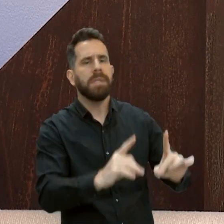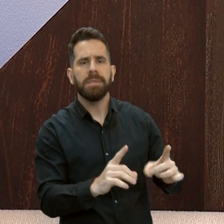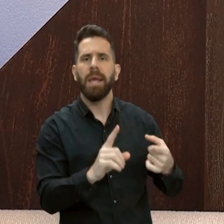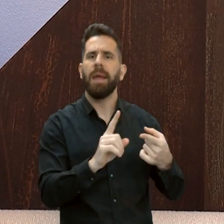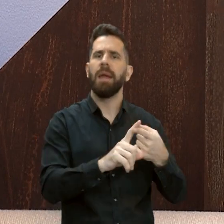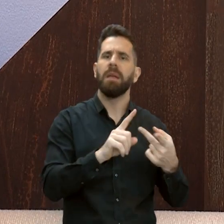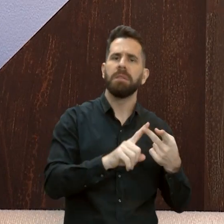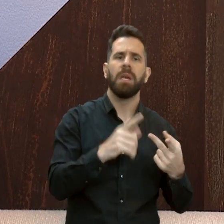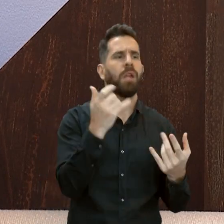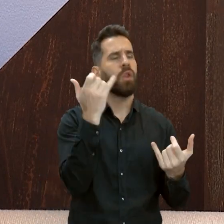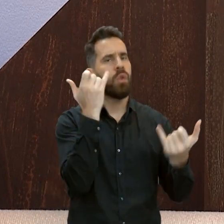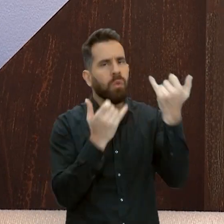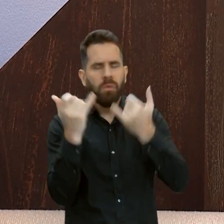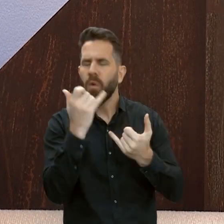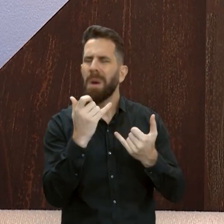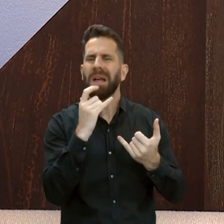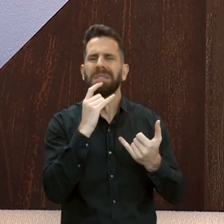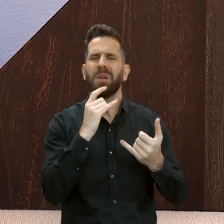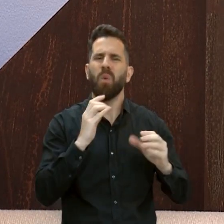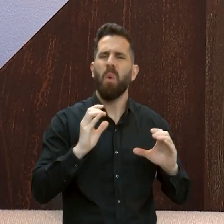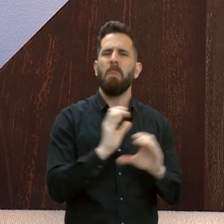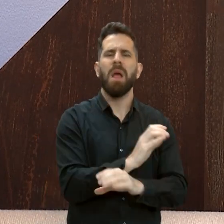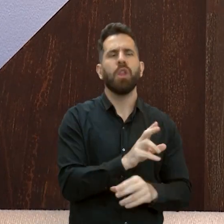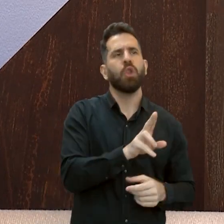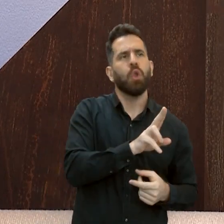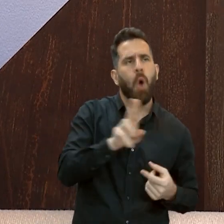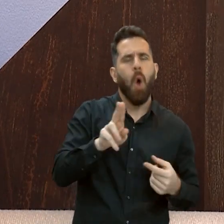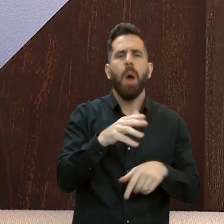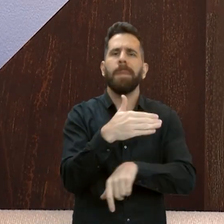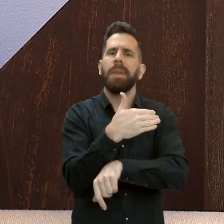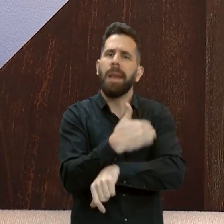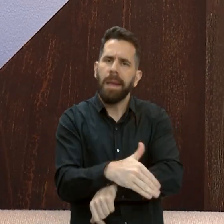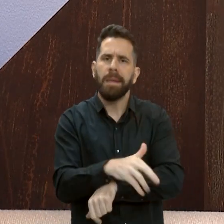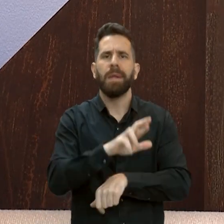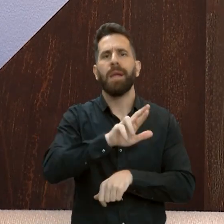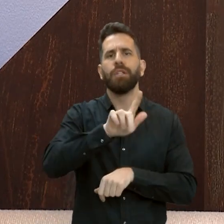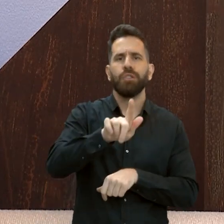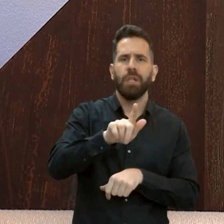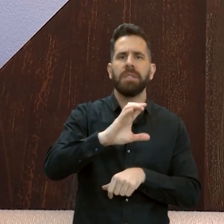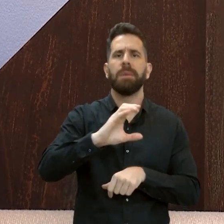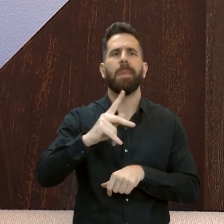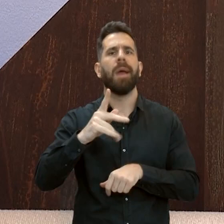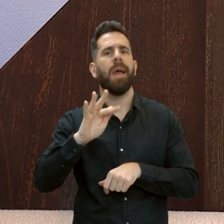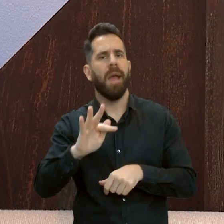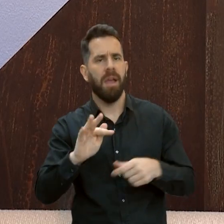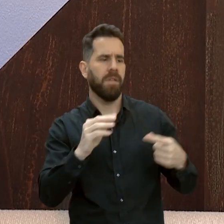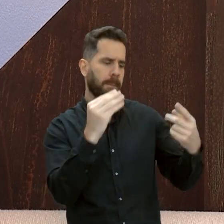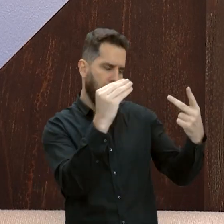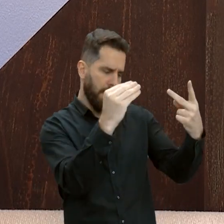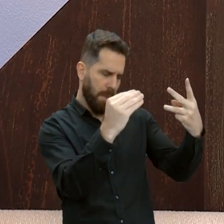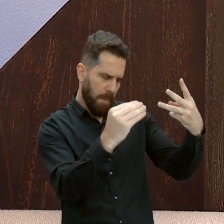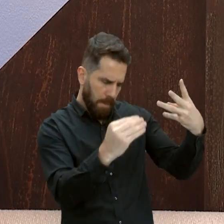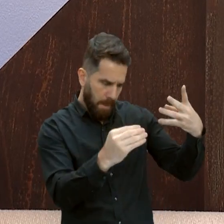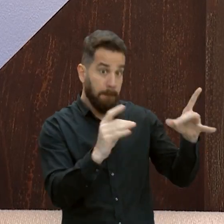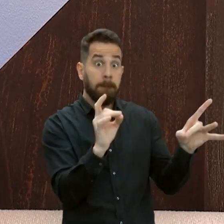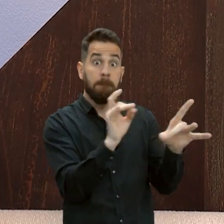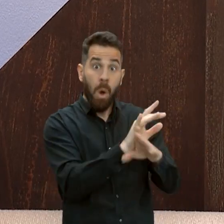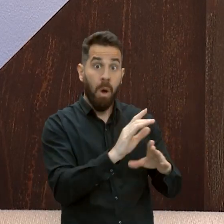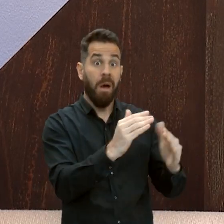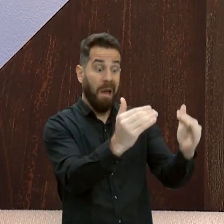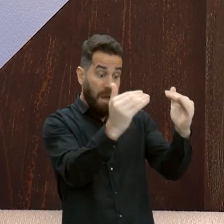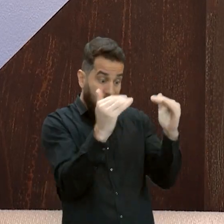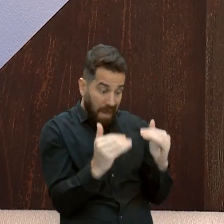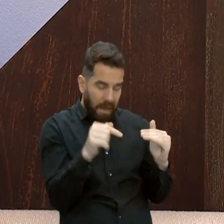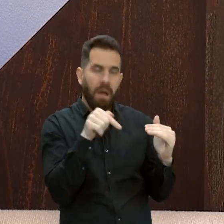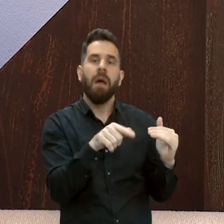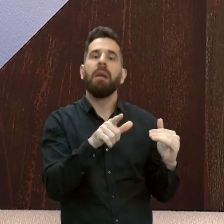nome, endereço, RG, CPF, e logo após vem as descrições. Vem